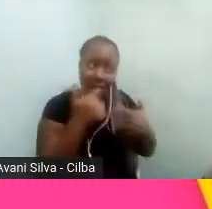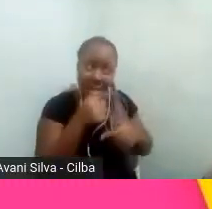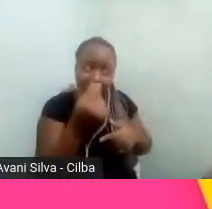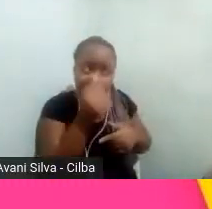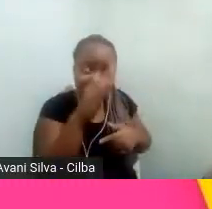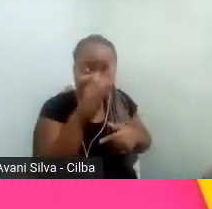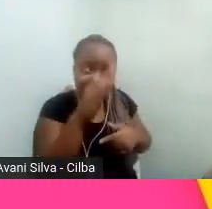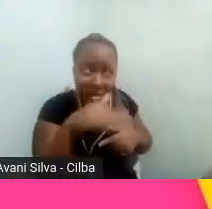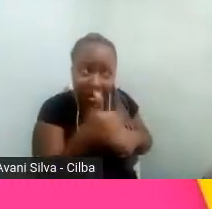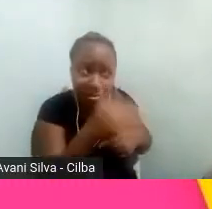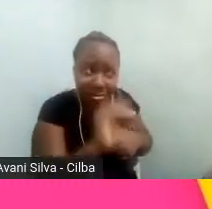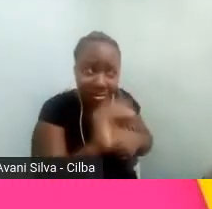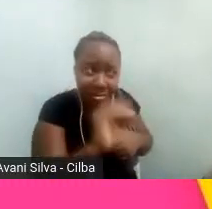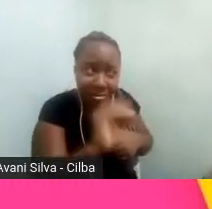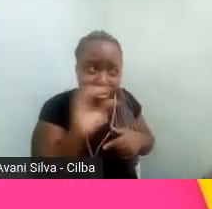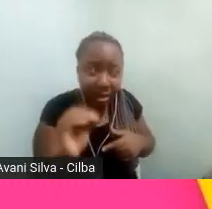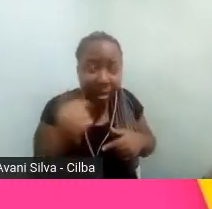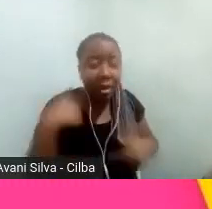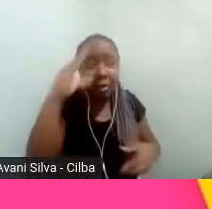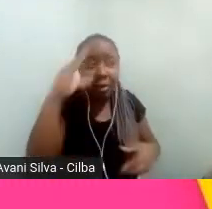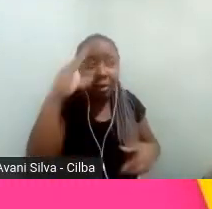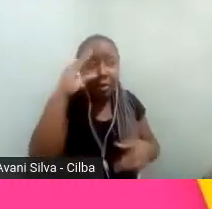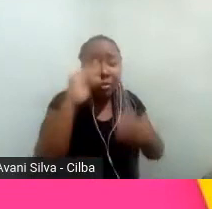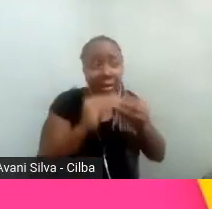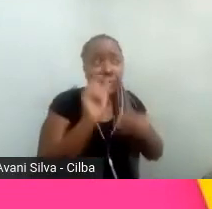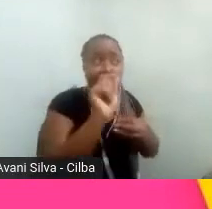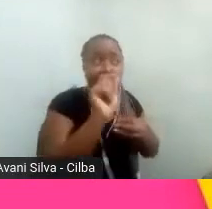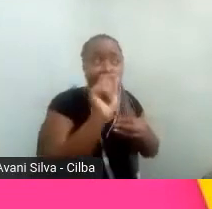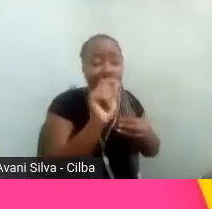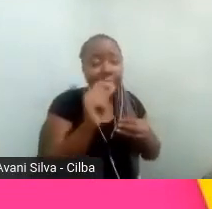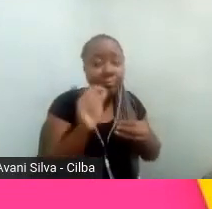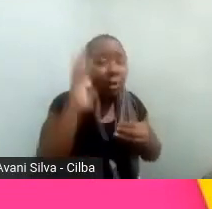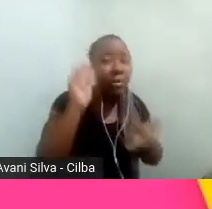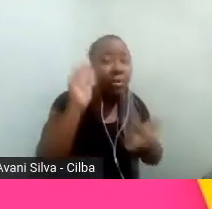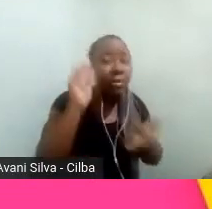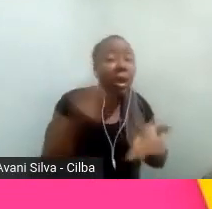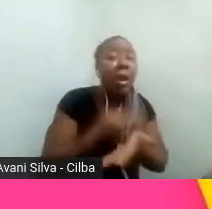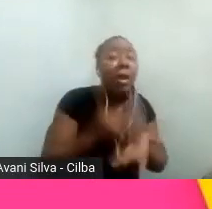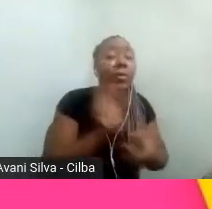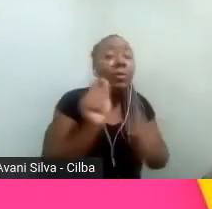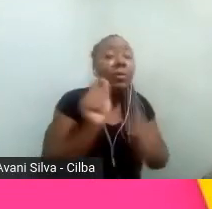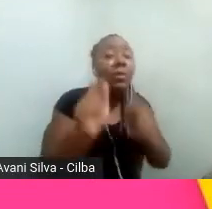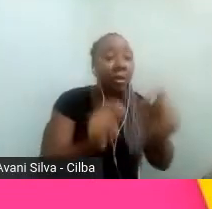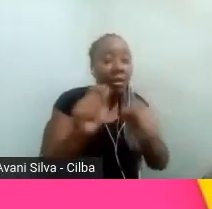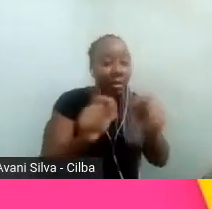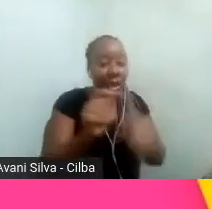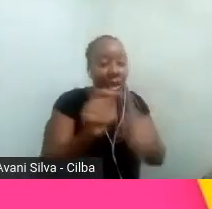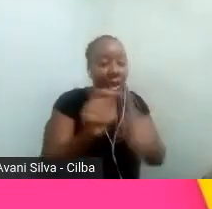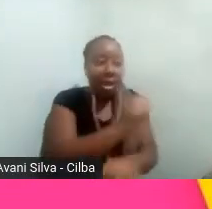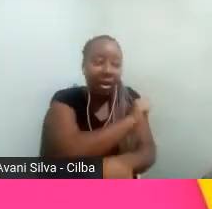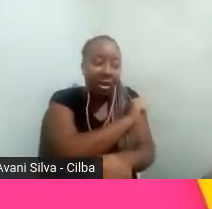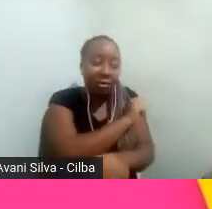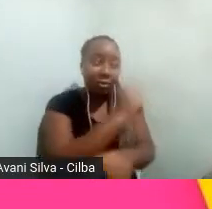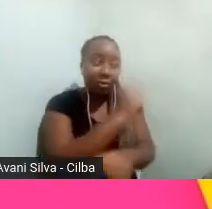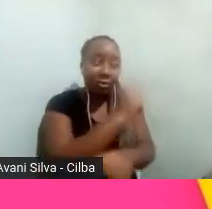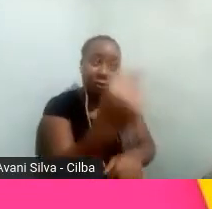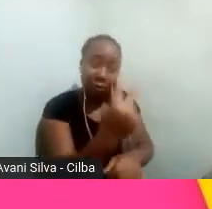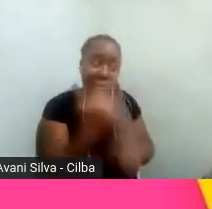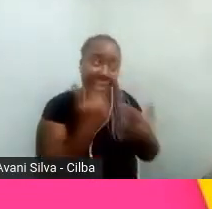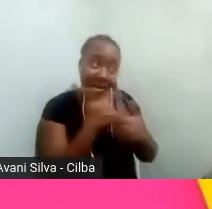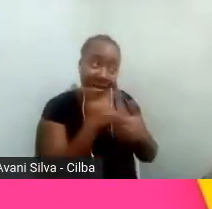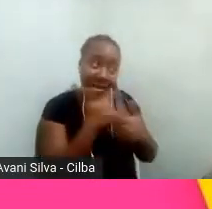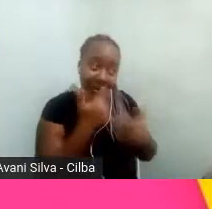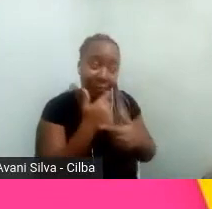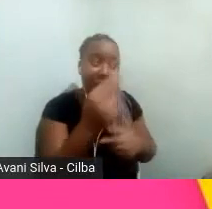Eu entendi que tinha alguma coisa errada, e eu perguntei o que foi. Aí ela olhou para mim assim, deu risada e falou,